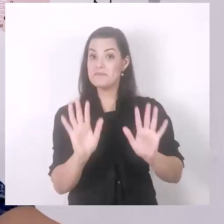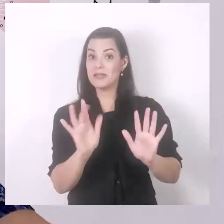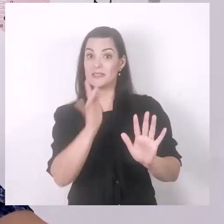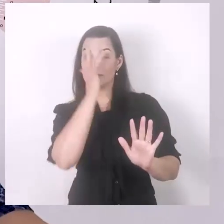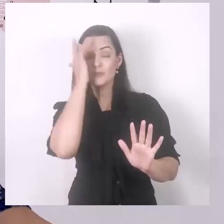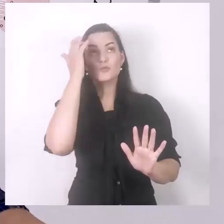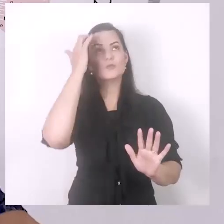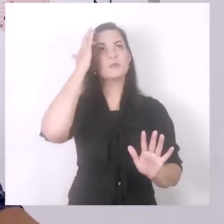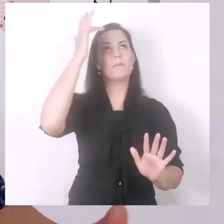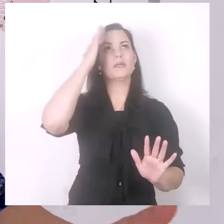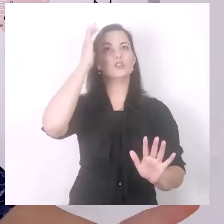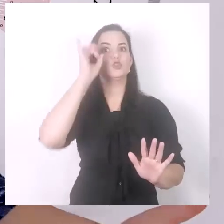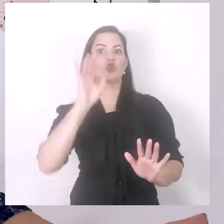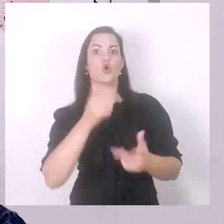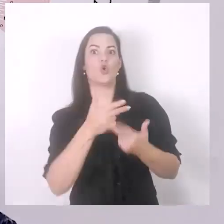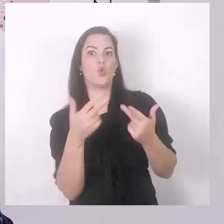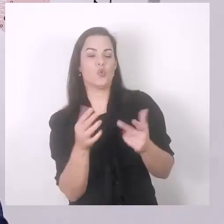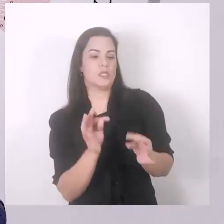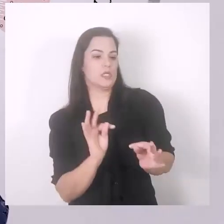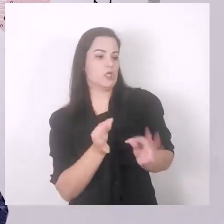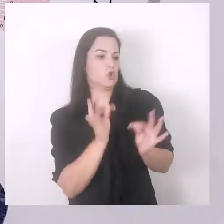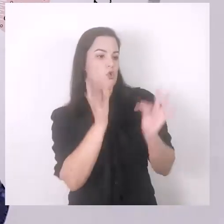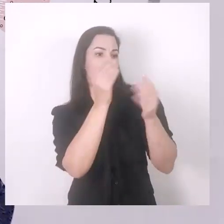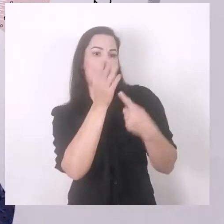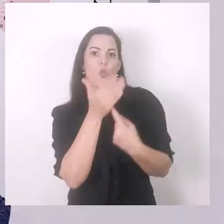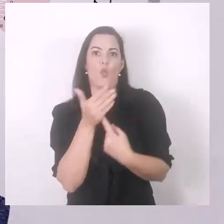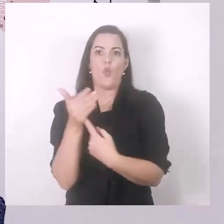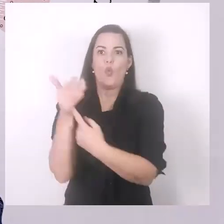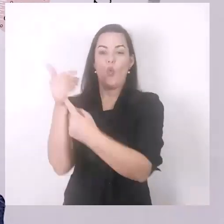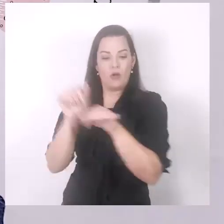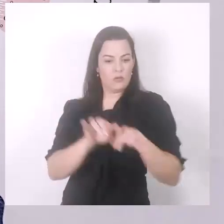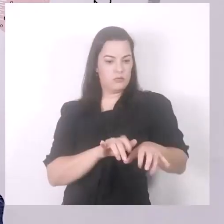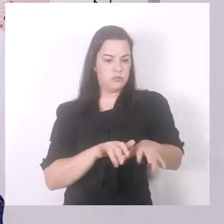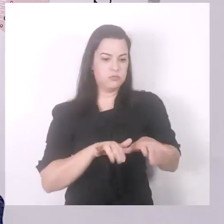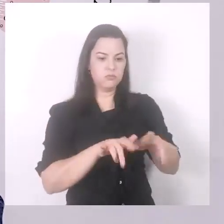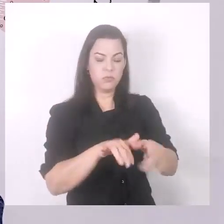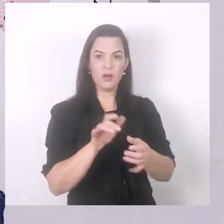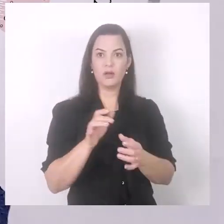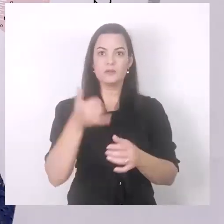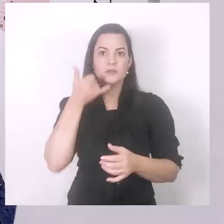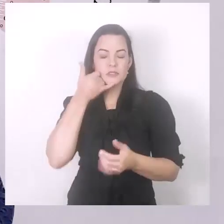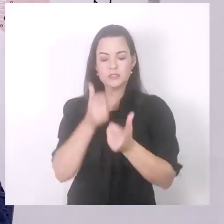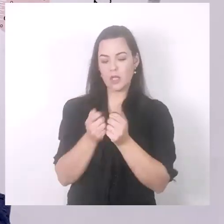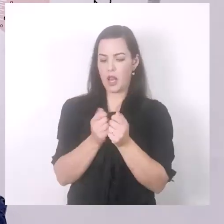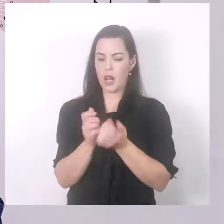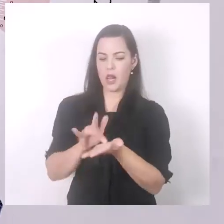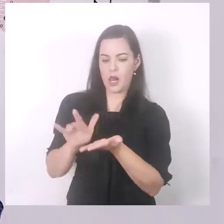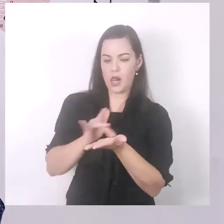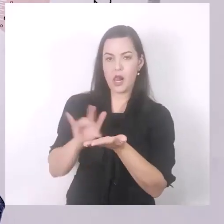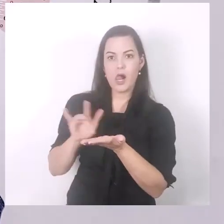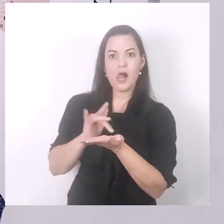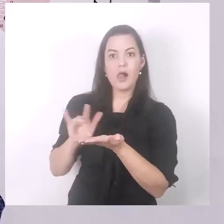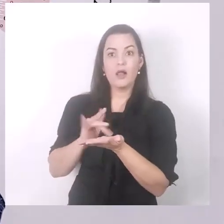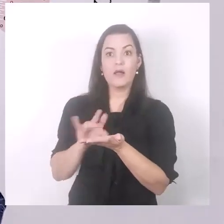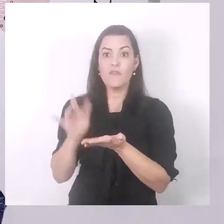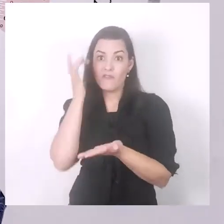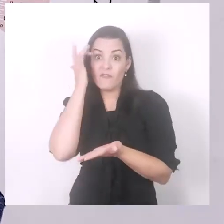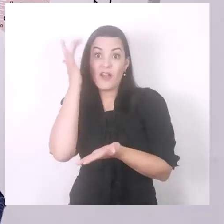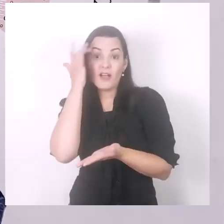recursos tecnológicos, nos computadores, né, nos telefones celulares, facilitando aí tantas